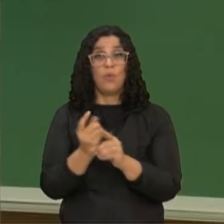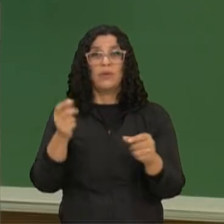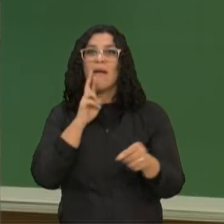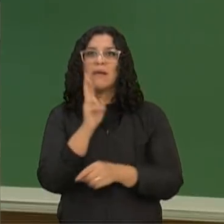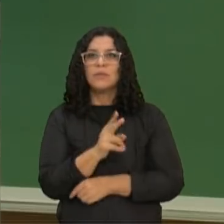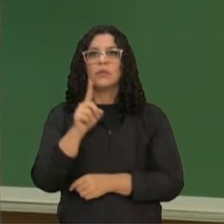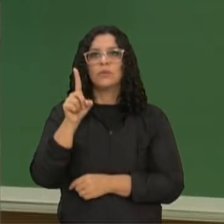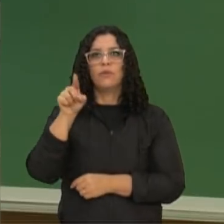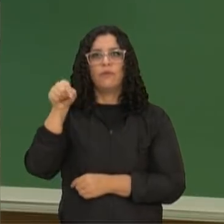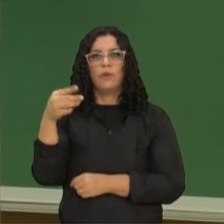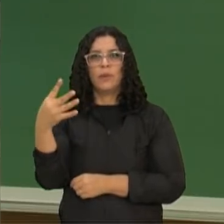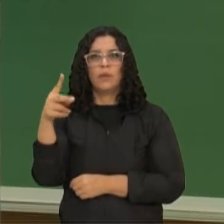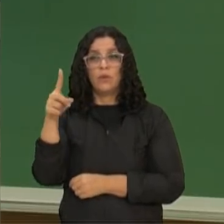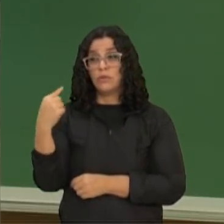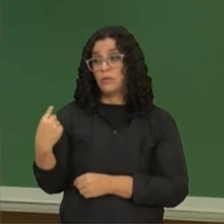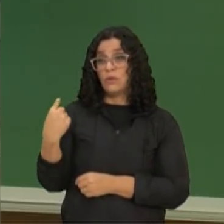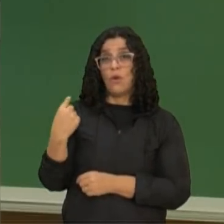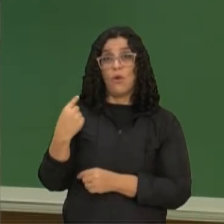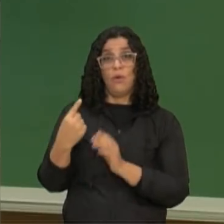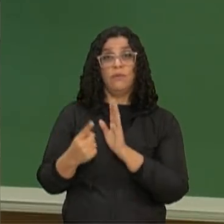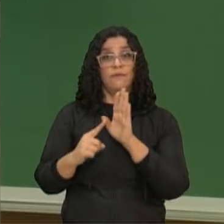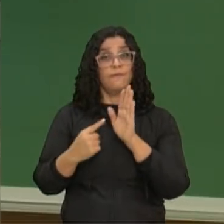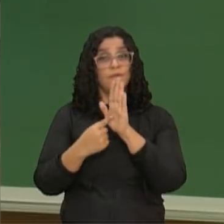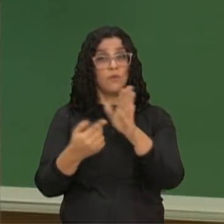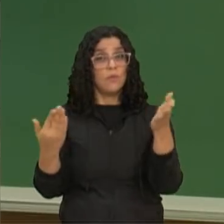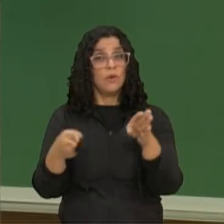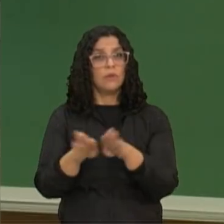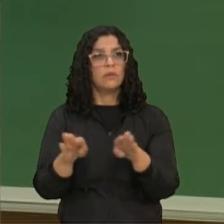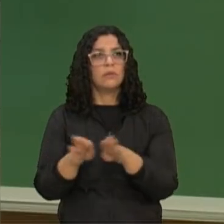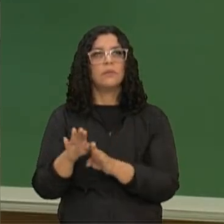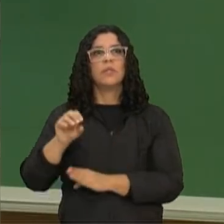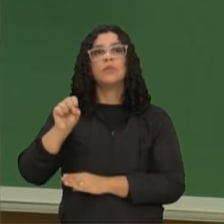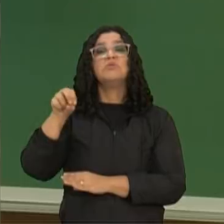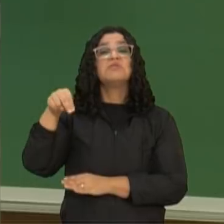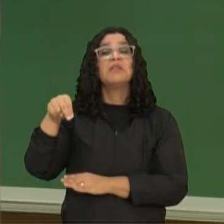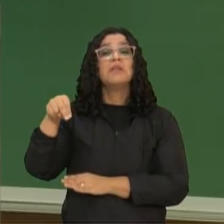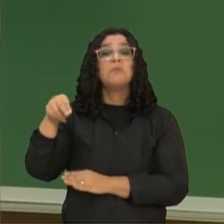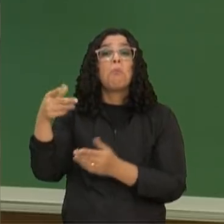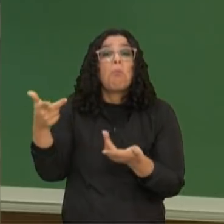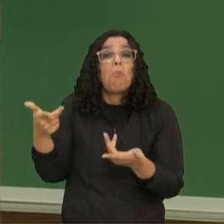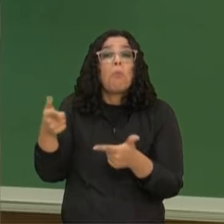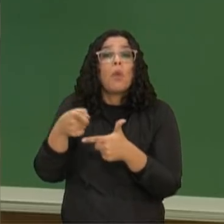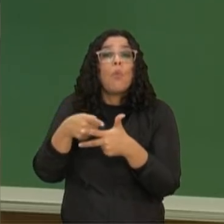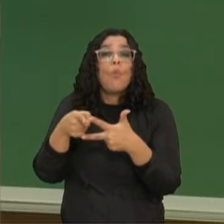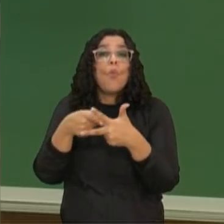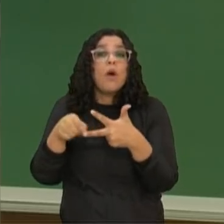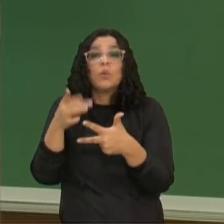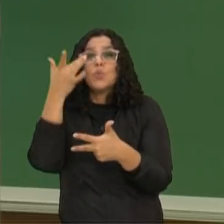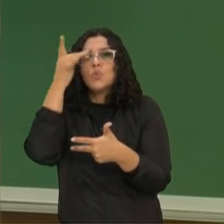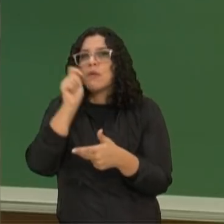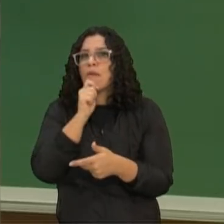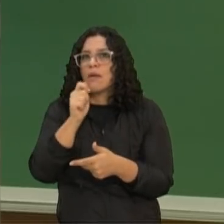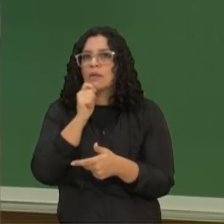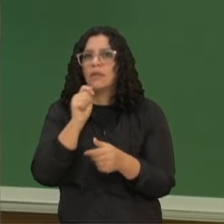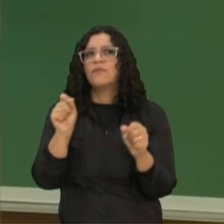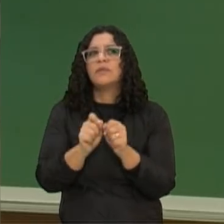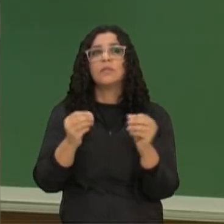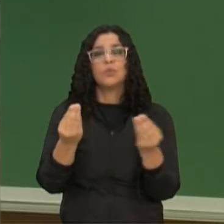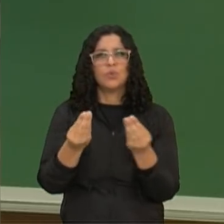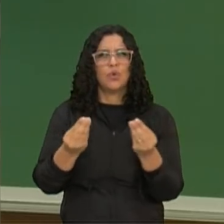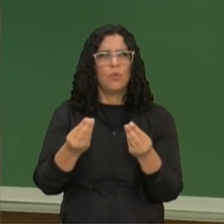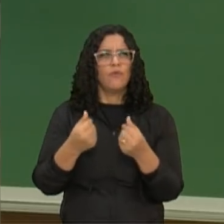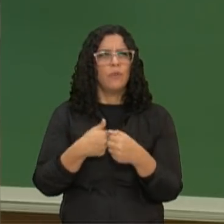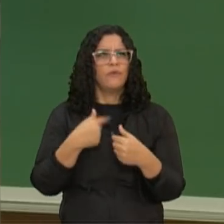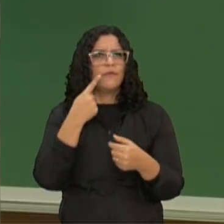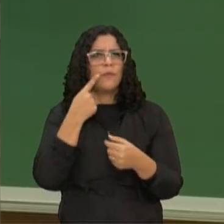vale 1,42, que acabamos de analisar, e o seno do ângulo eu não consigo ter uma referência. O que fazemos? Vamos